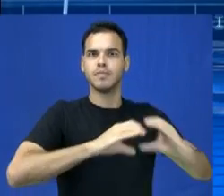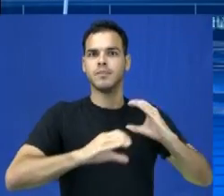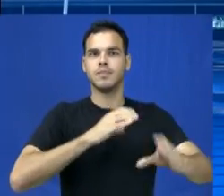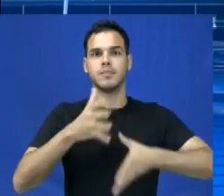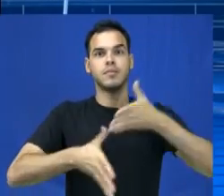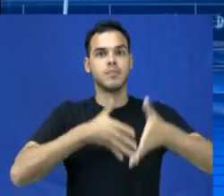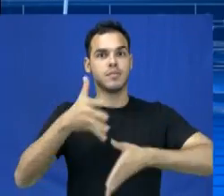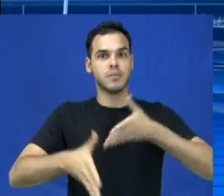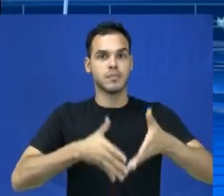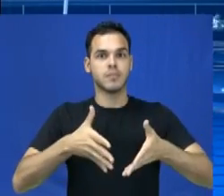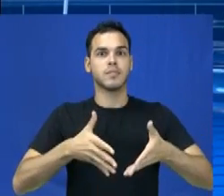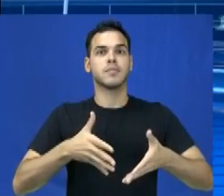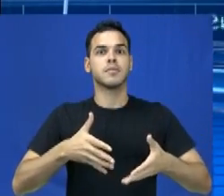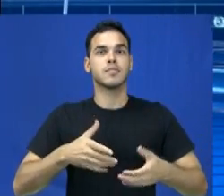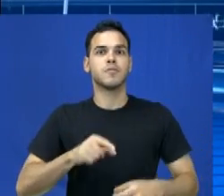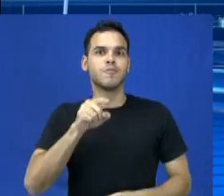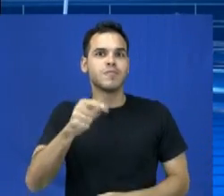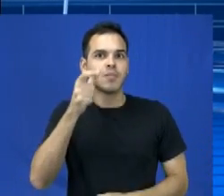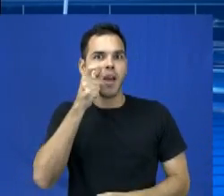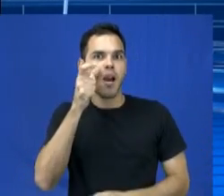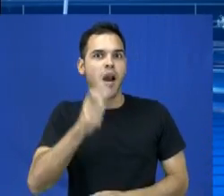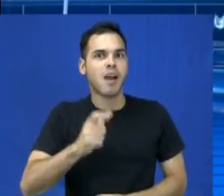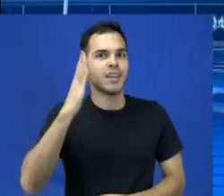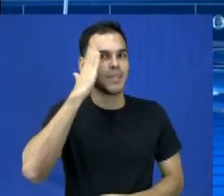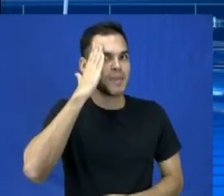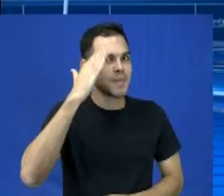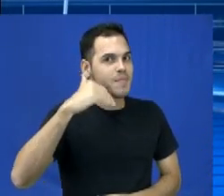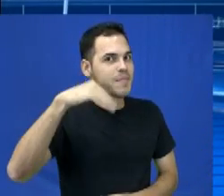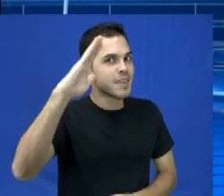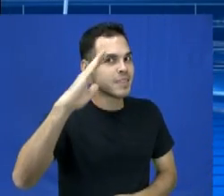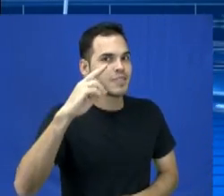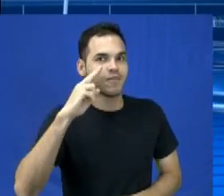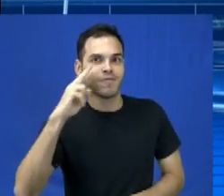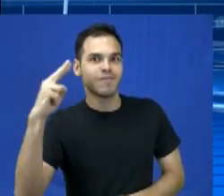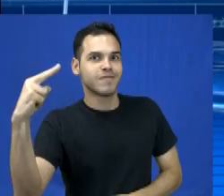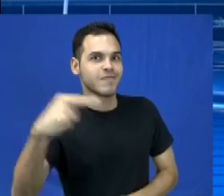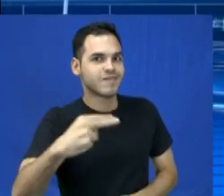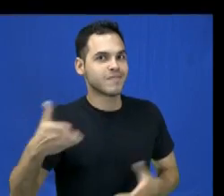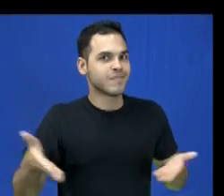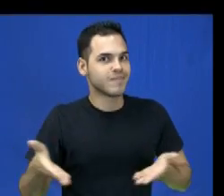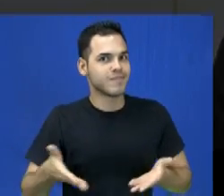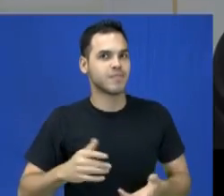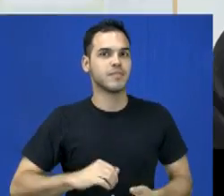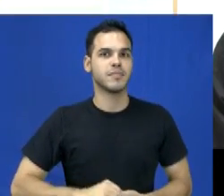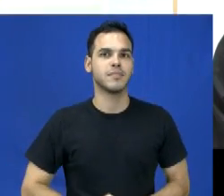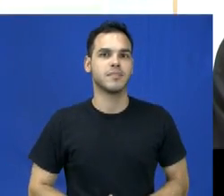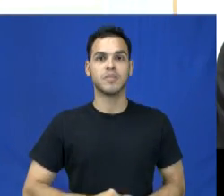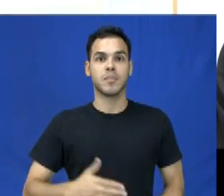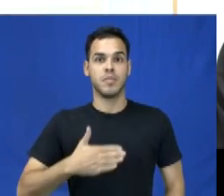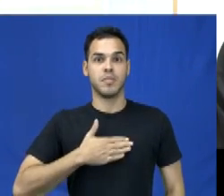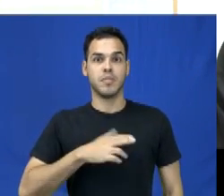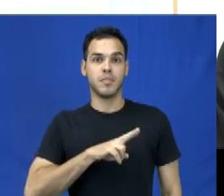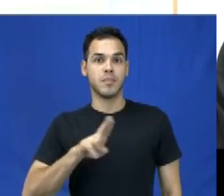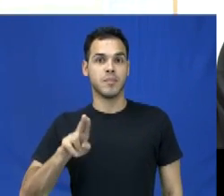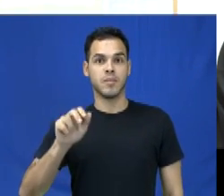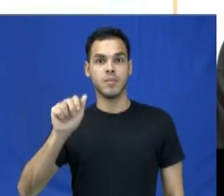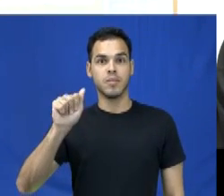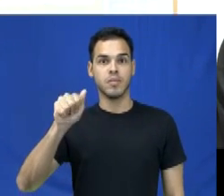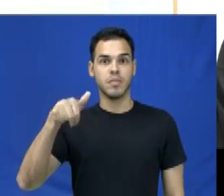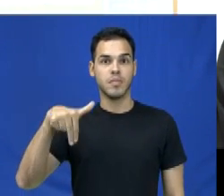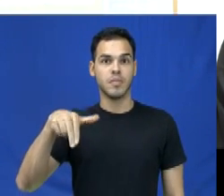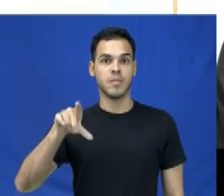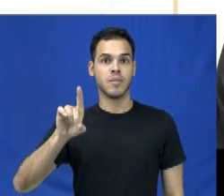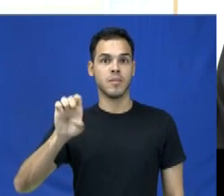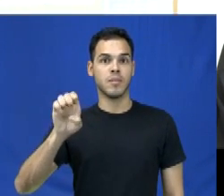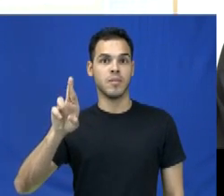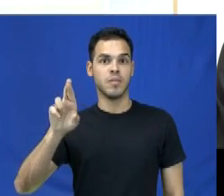da língua brasileira de sinais. Ficou curioso para saber um pouco mais sobre o assunto? Confira agora! Bom, meu nome é Anderson Simão Duarte,